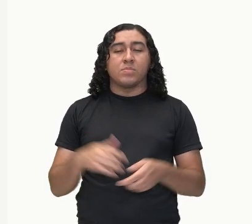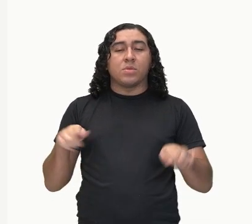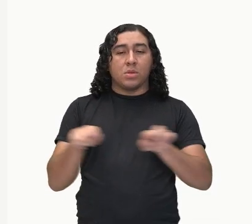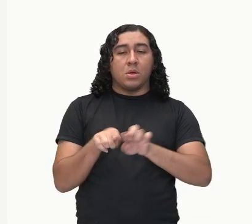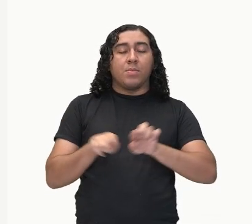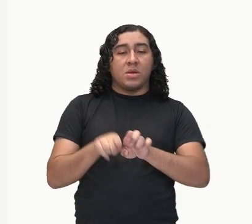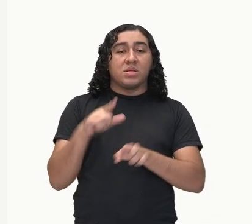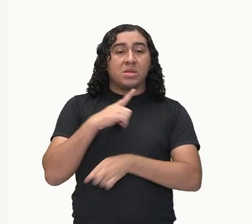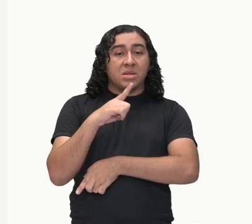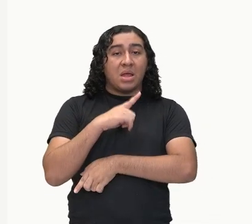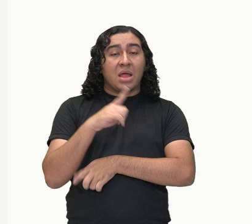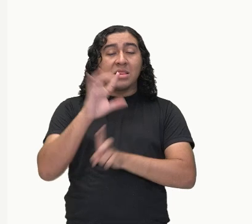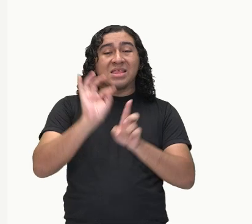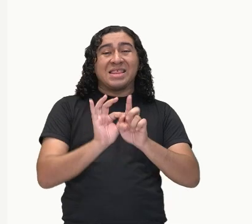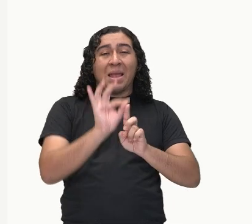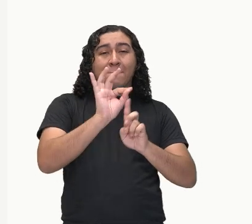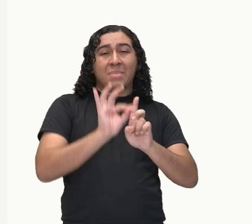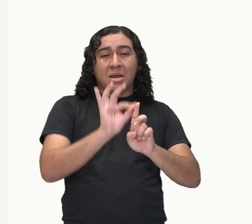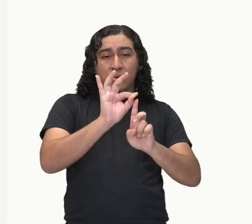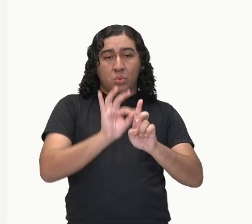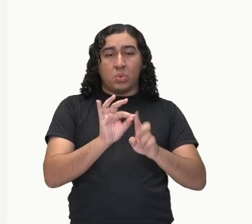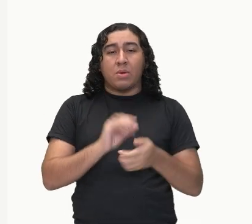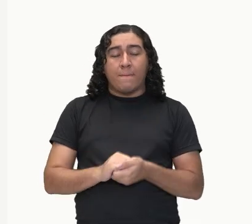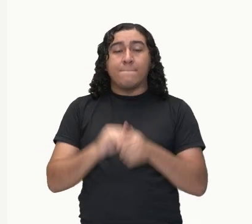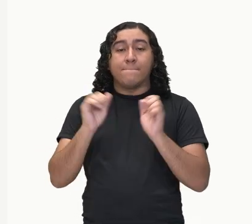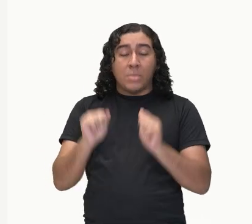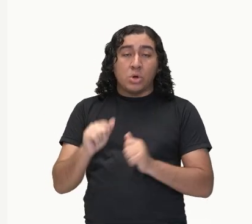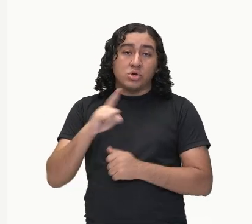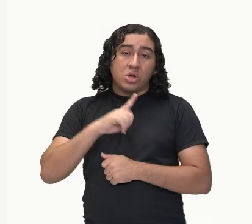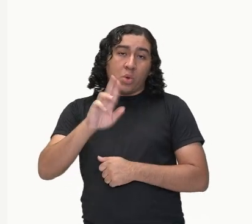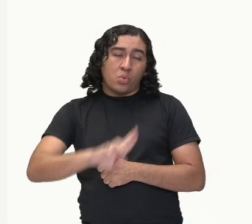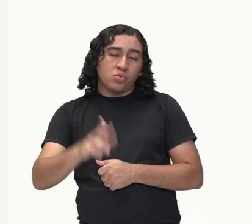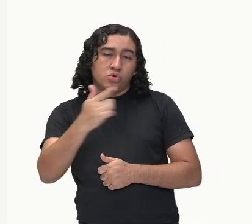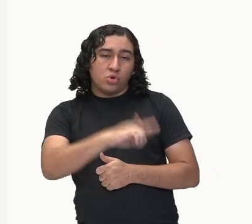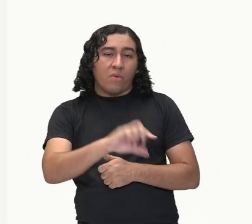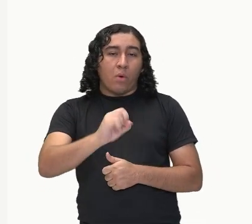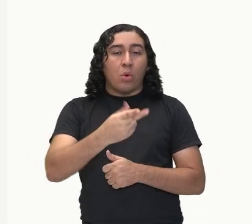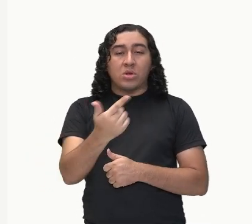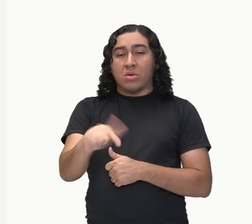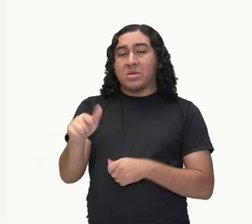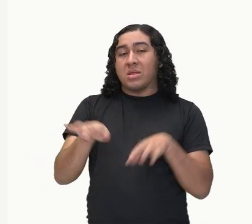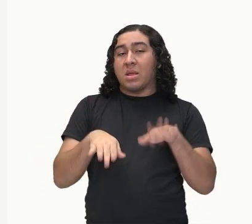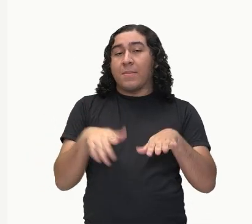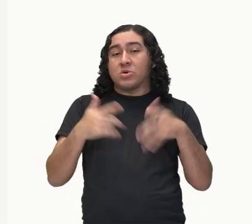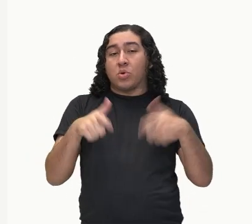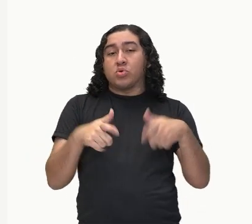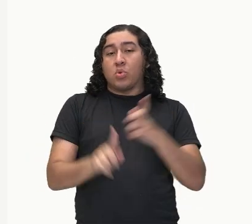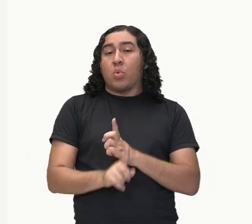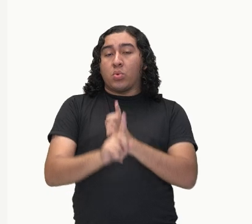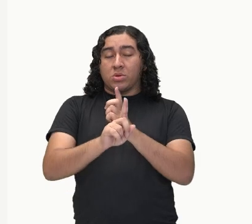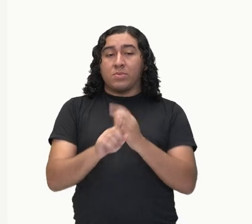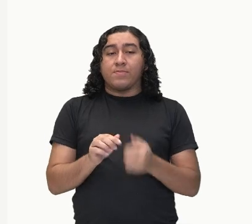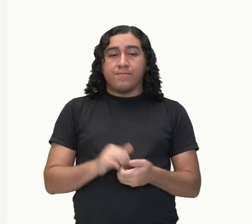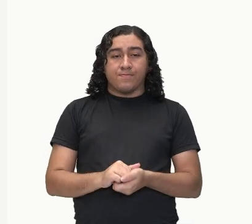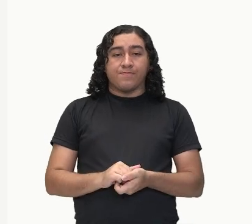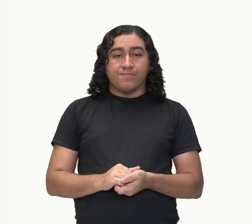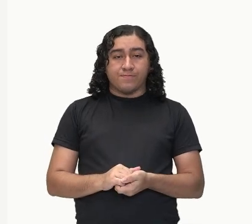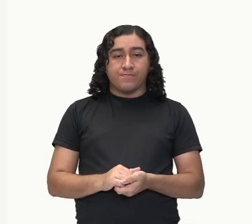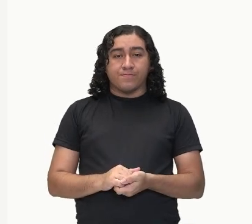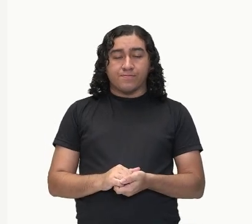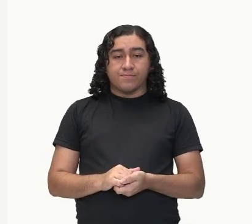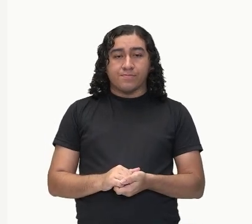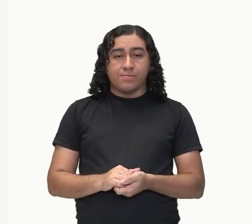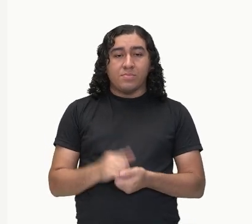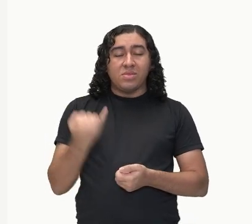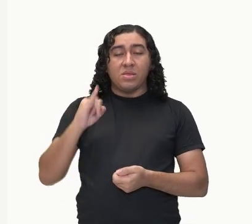energia térmica com uma reflexão. Ela pode ser renovável ou não, isso vai depender da origem dela. Nesse caso, a energia